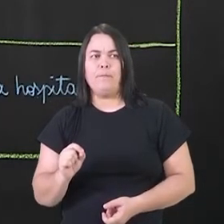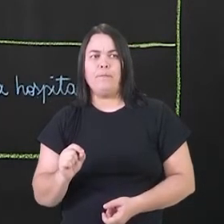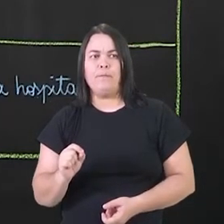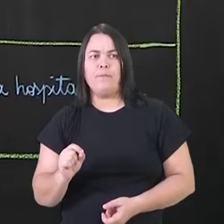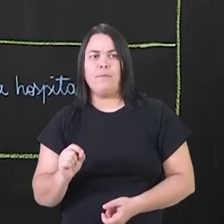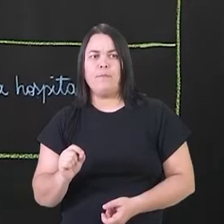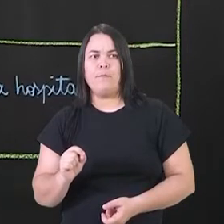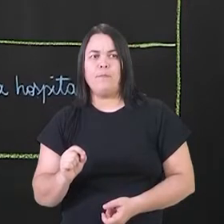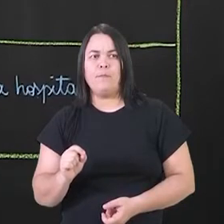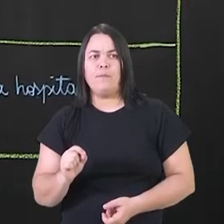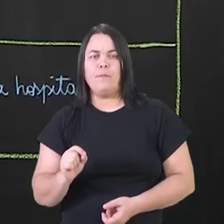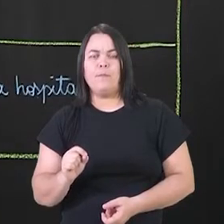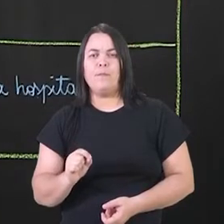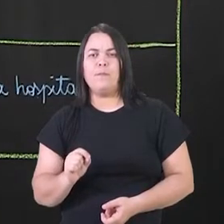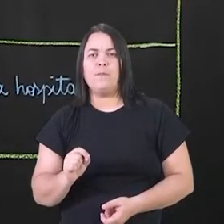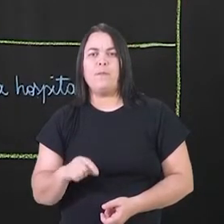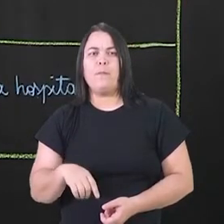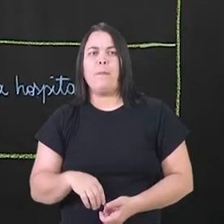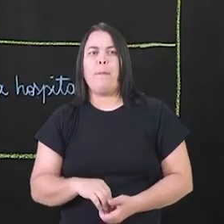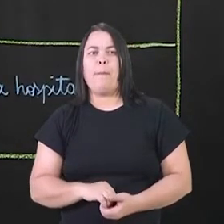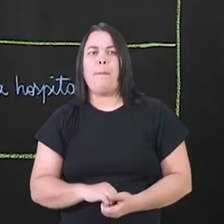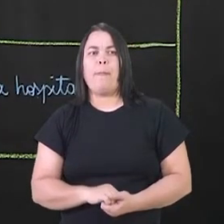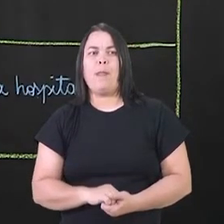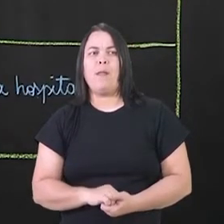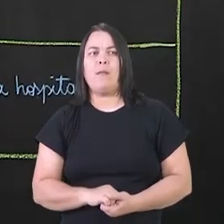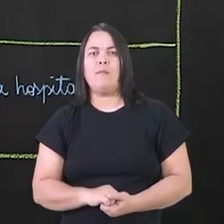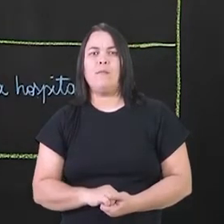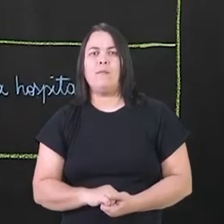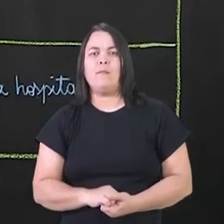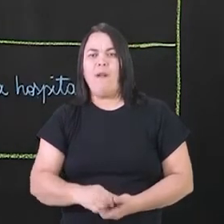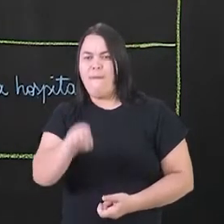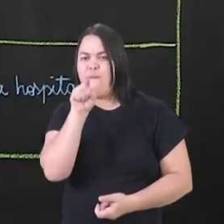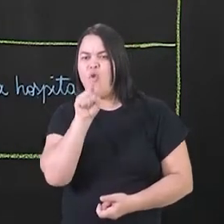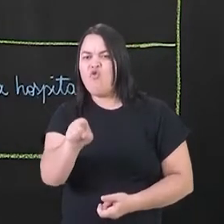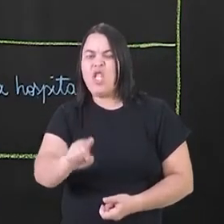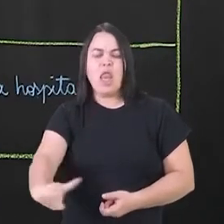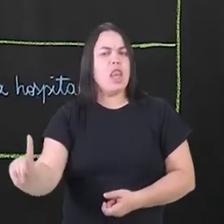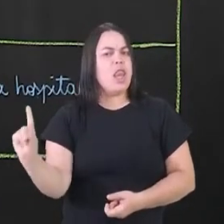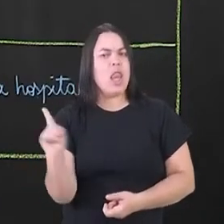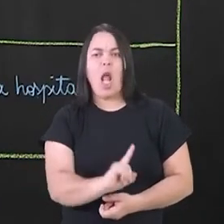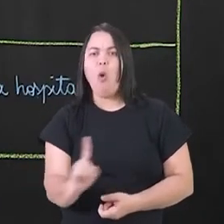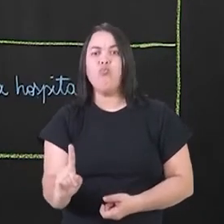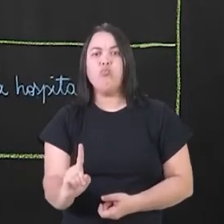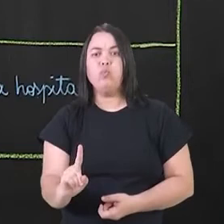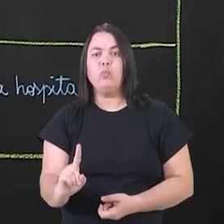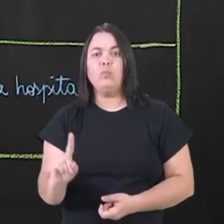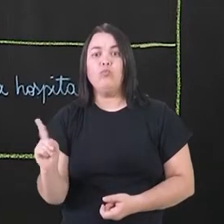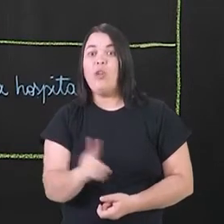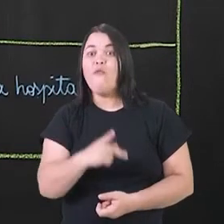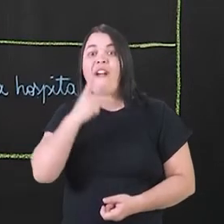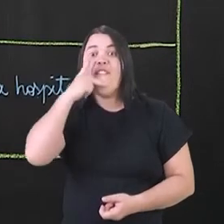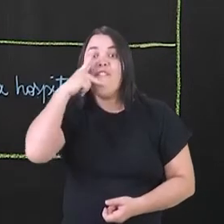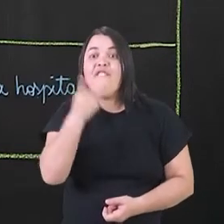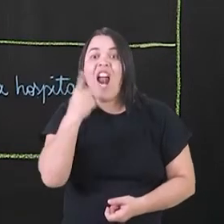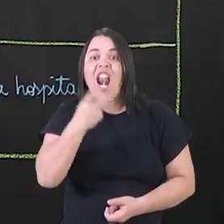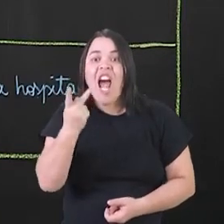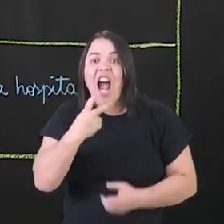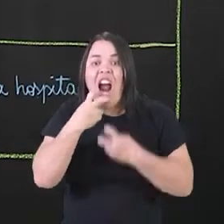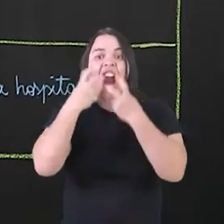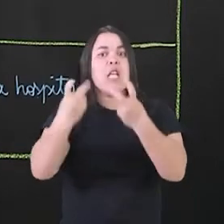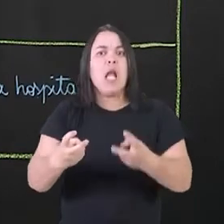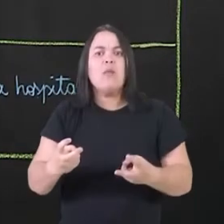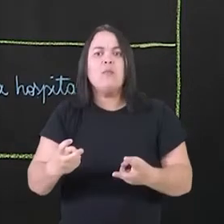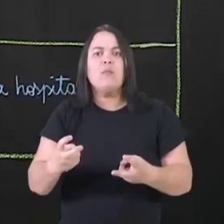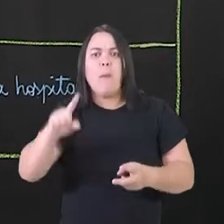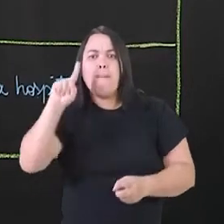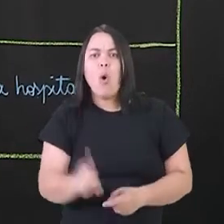louder. We are in a hospital. Ou seja, você não deve falar alto. Estou falando